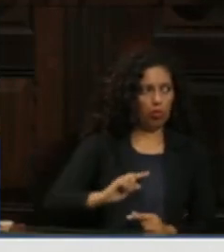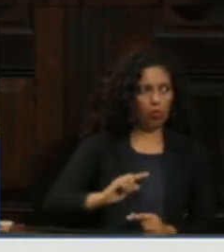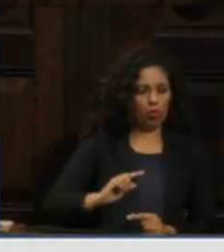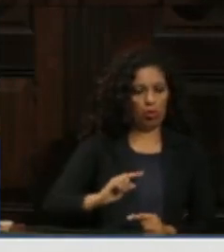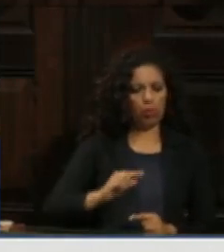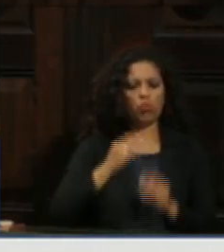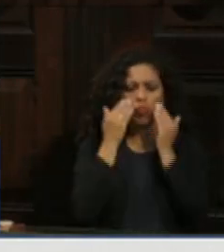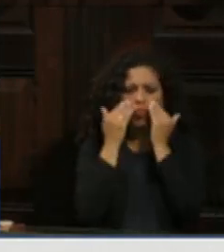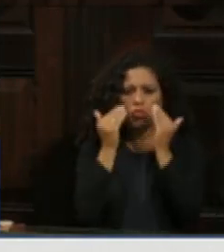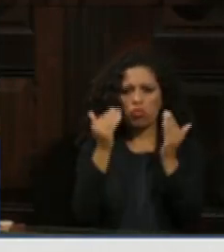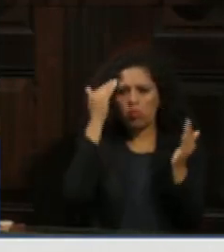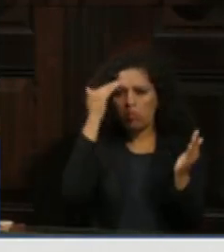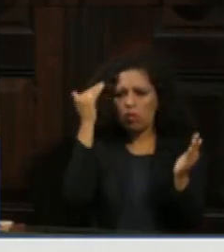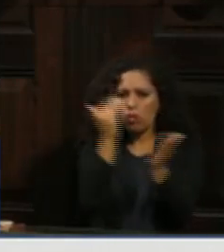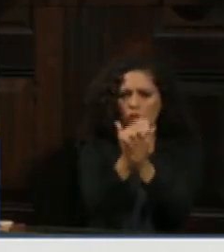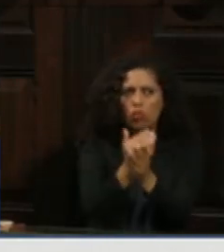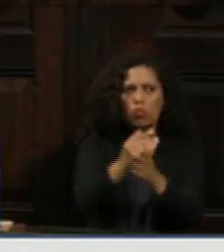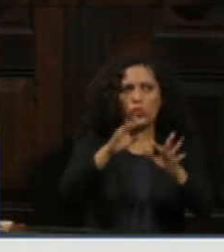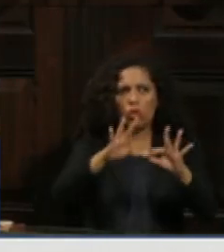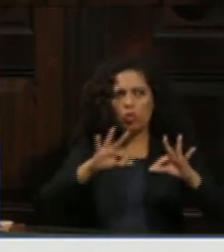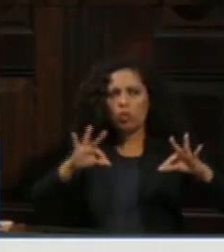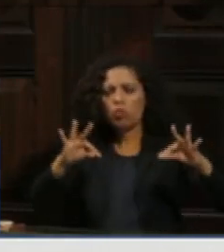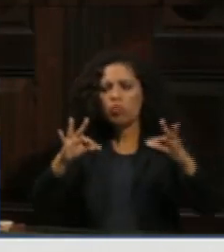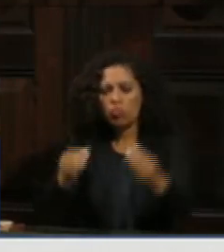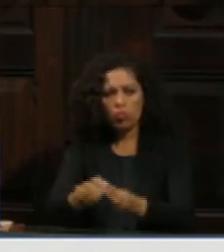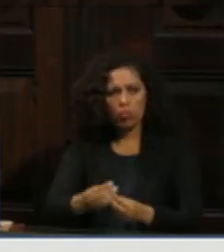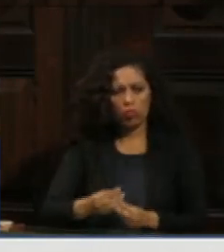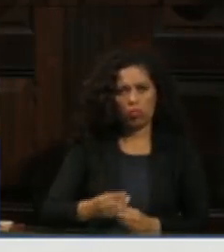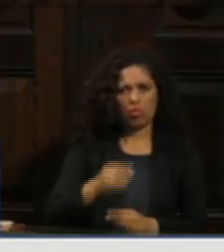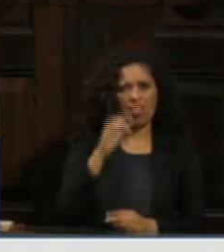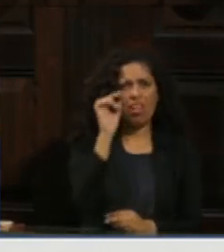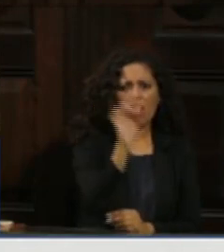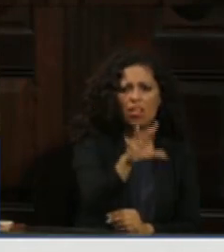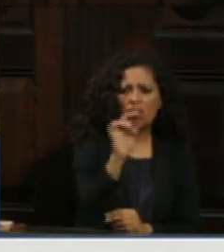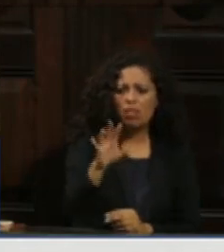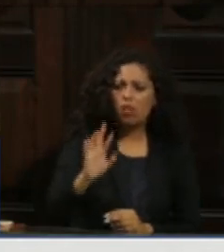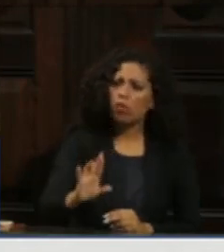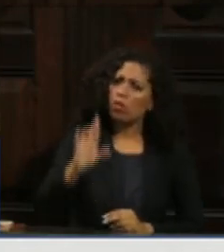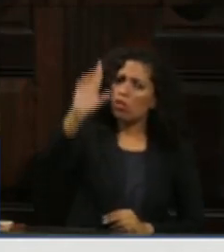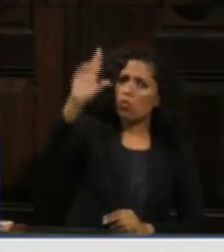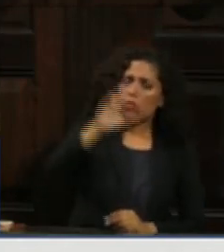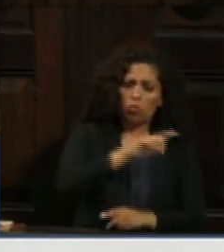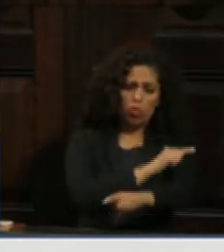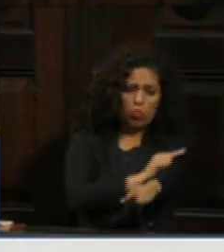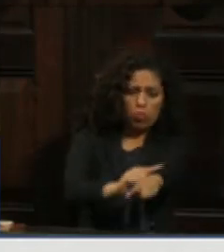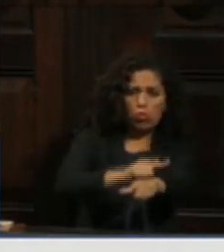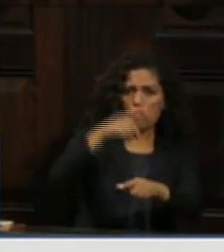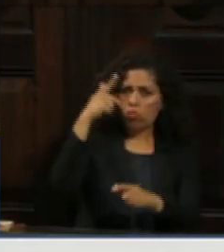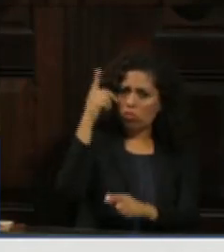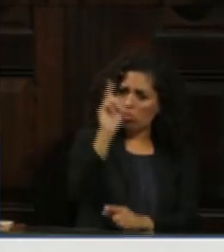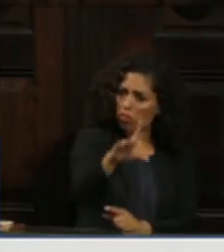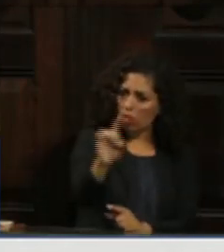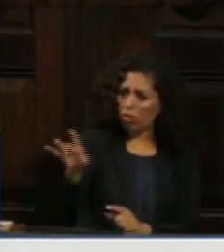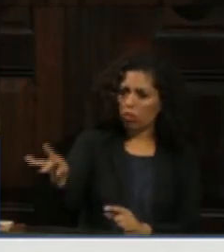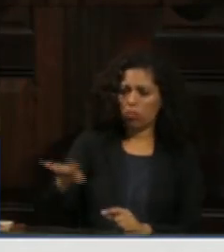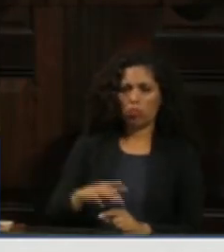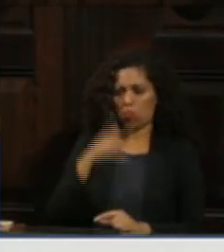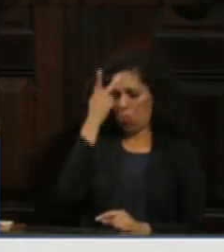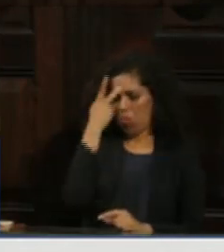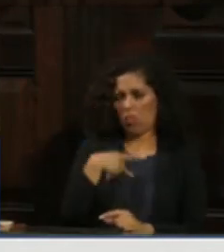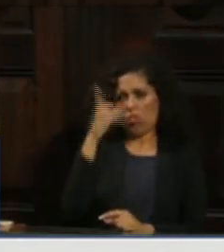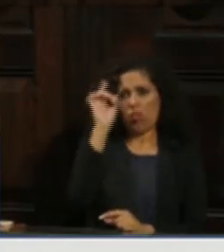Agora, há por parte de setores que convivem mal